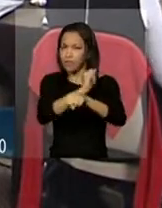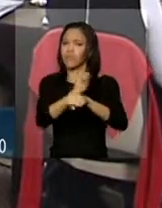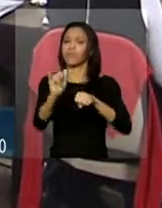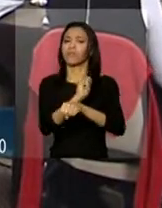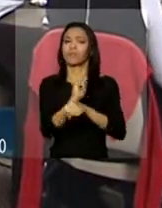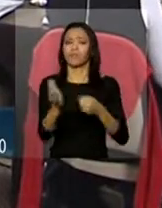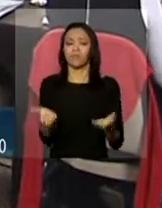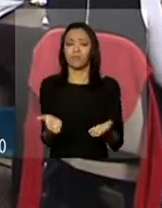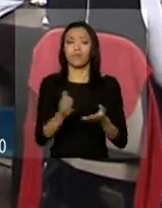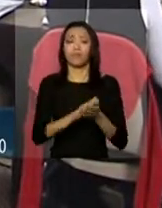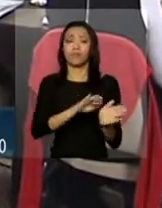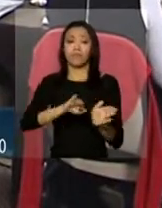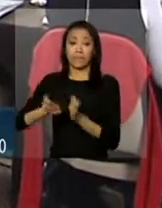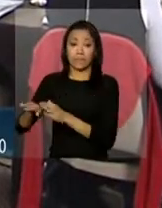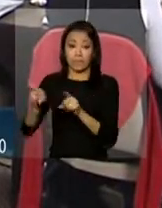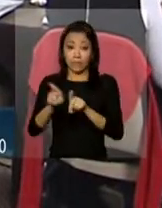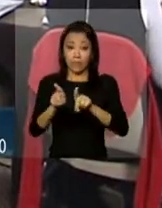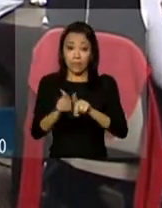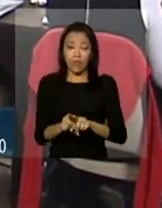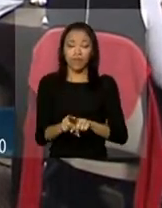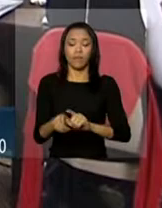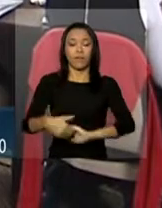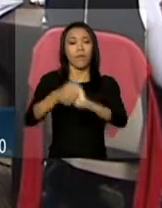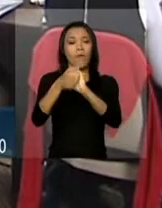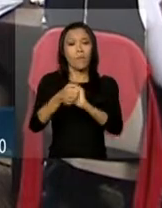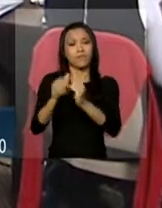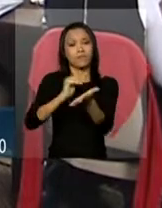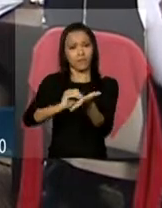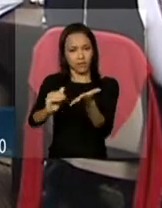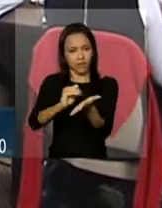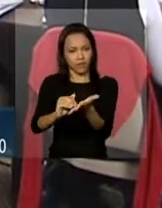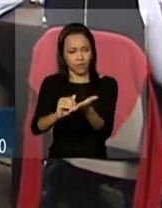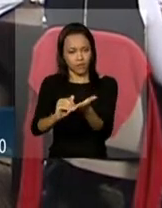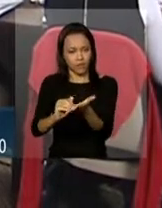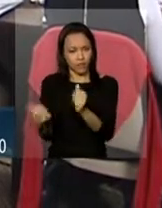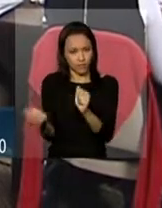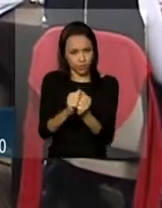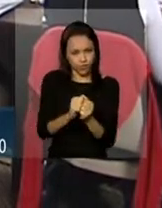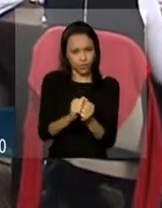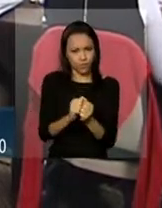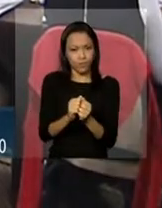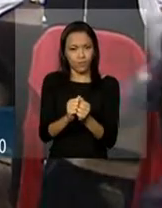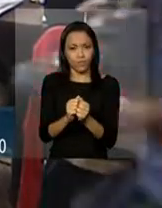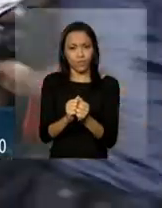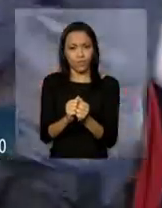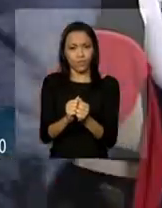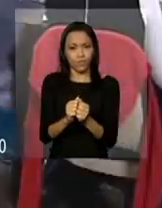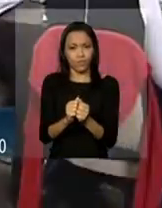Cumprimento a secretária adjunta, né, da SAI,